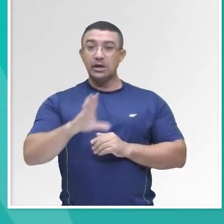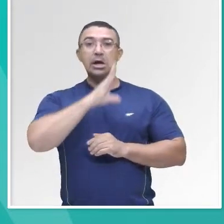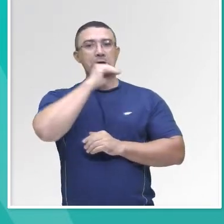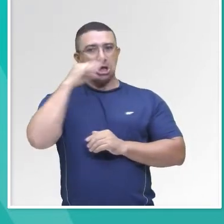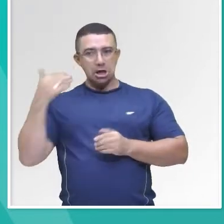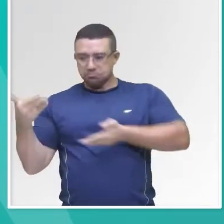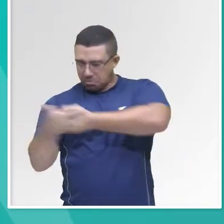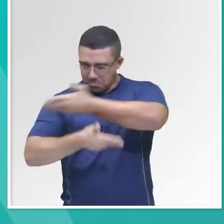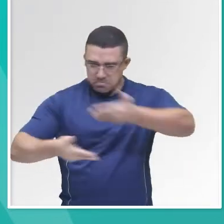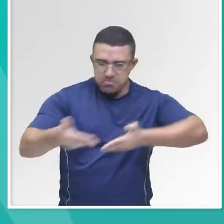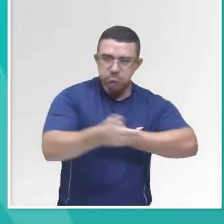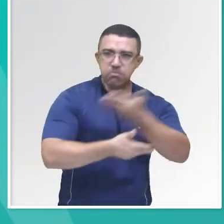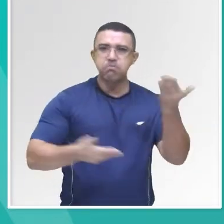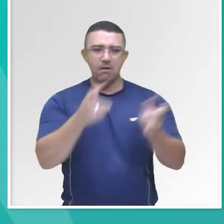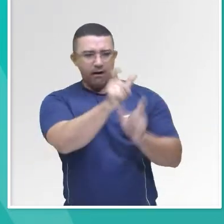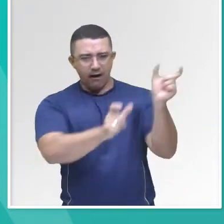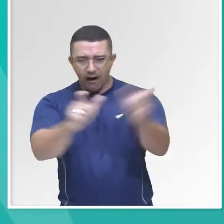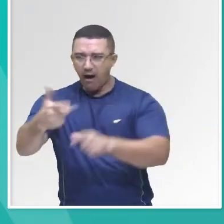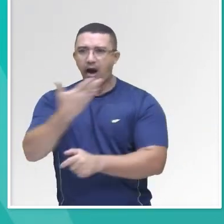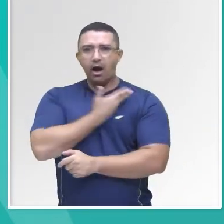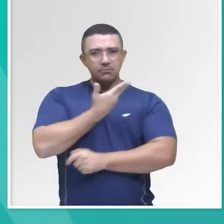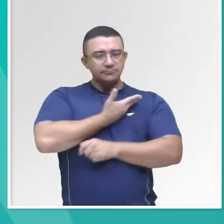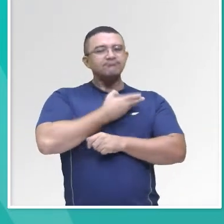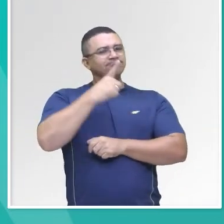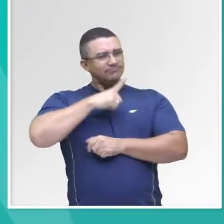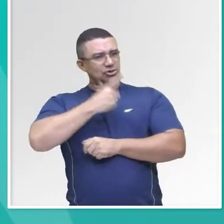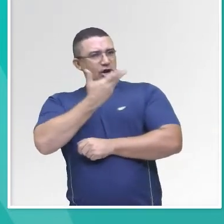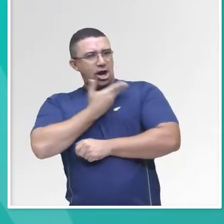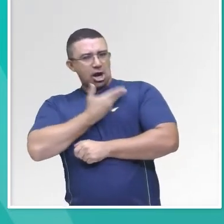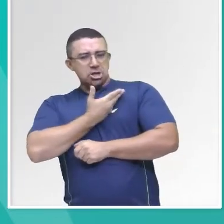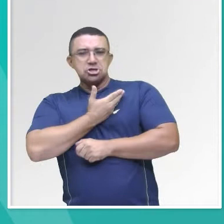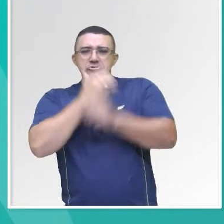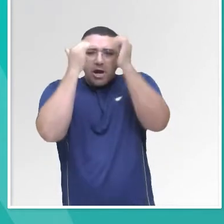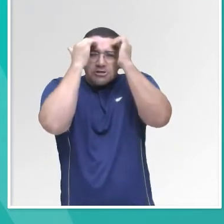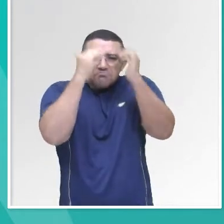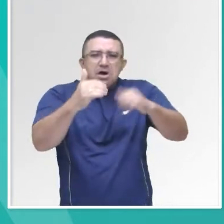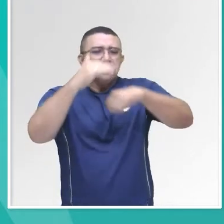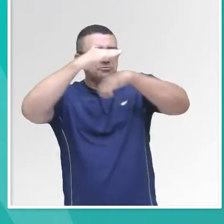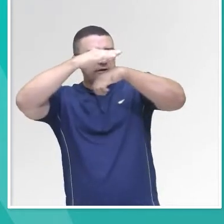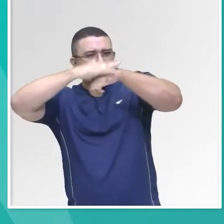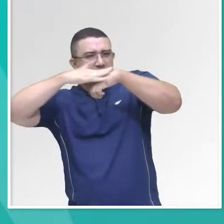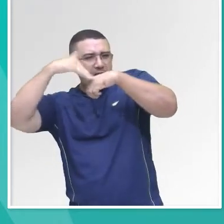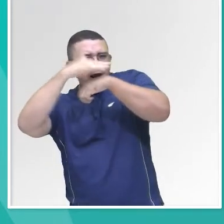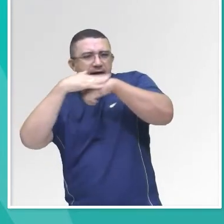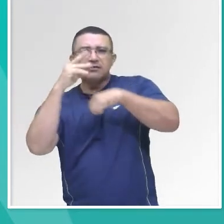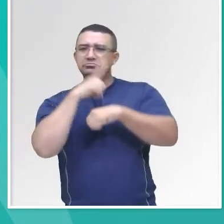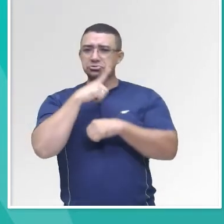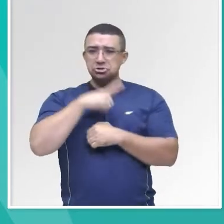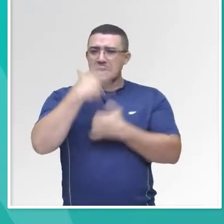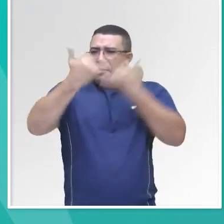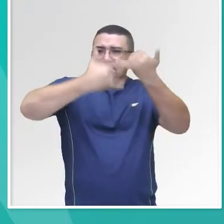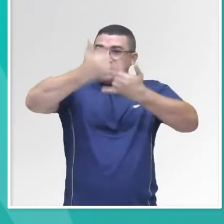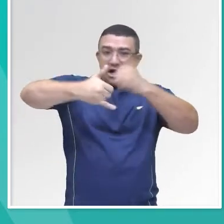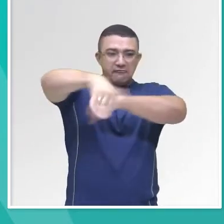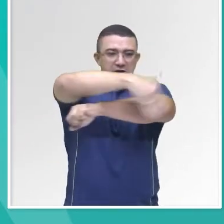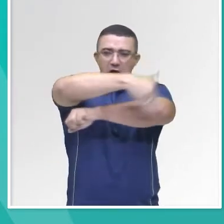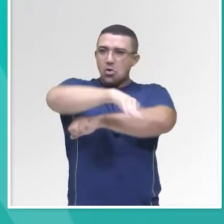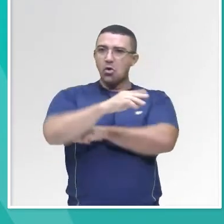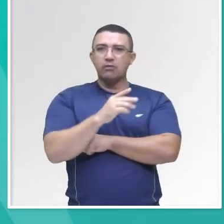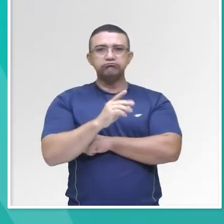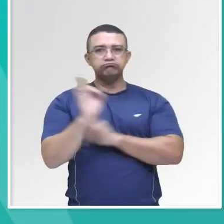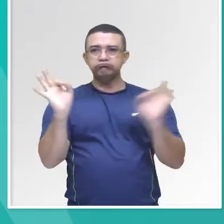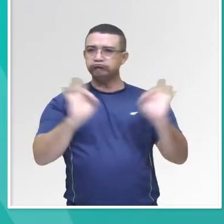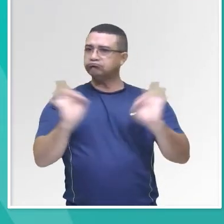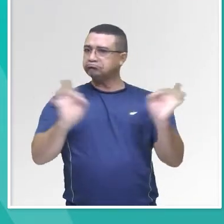interagiam umas com as outras de forma afetuosa, brincavam nas suas ruas, sem se preocupar com a violência,